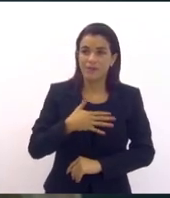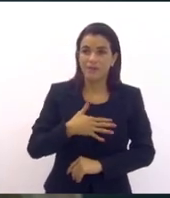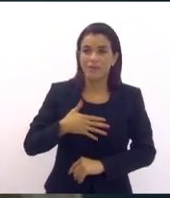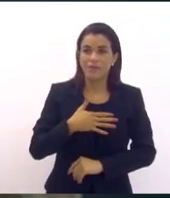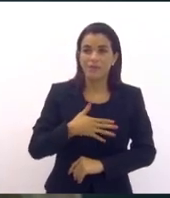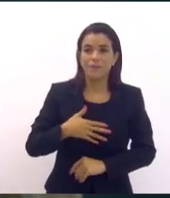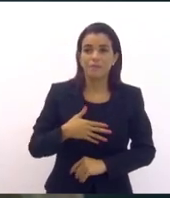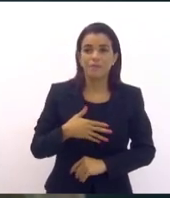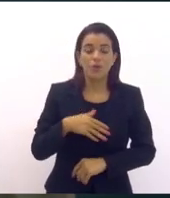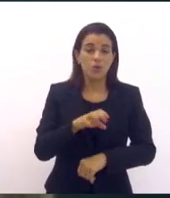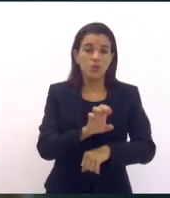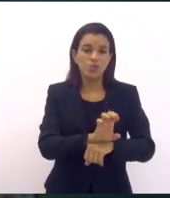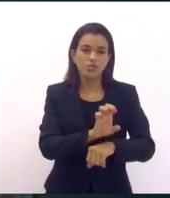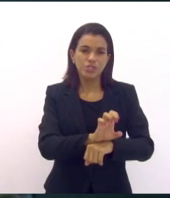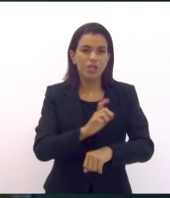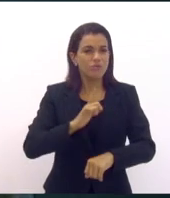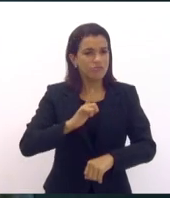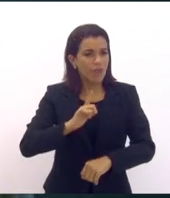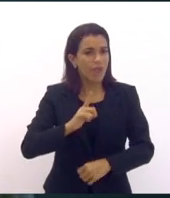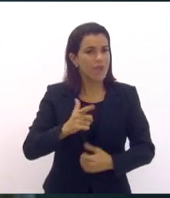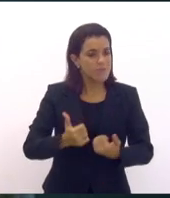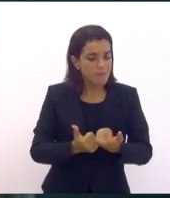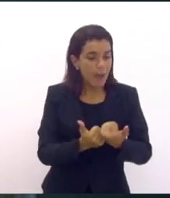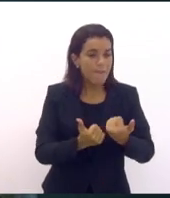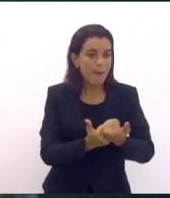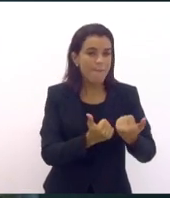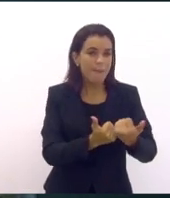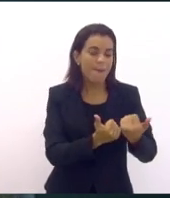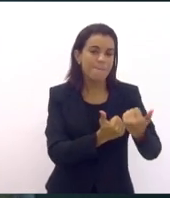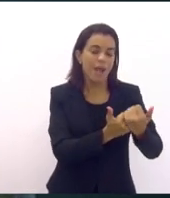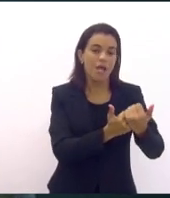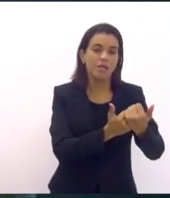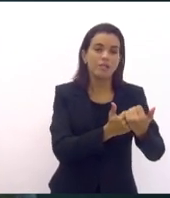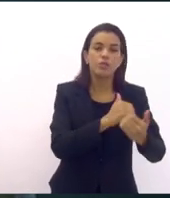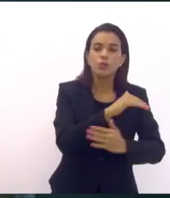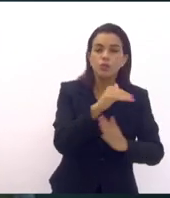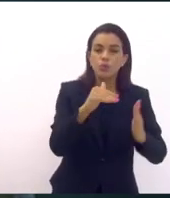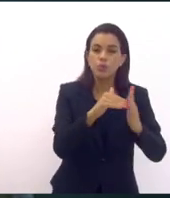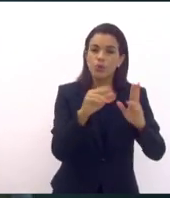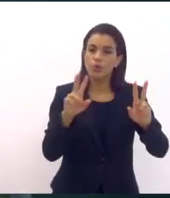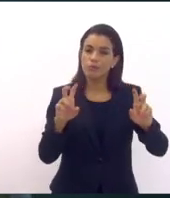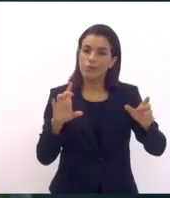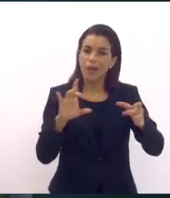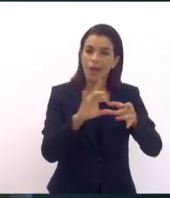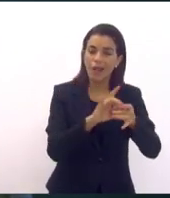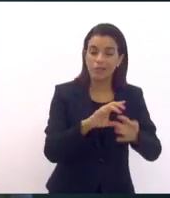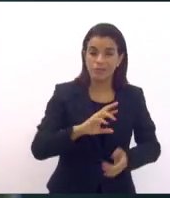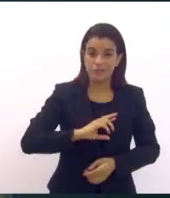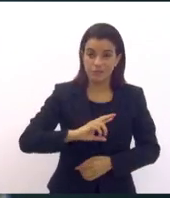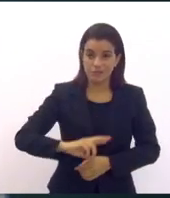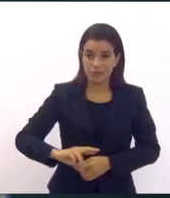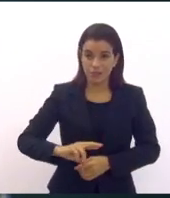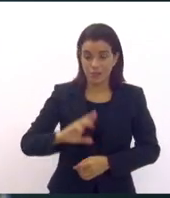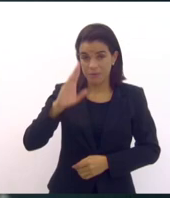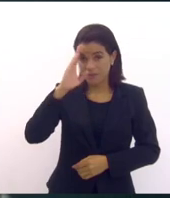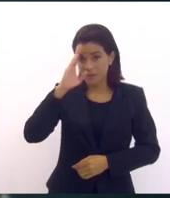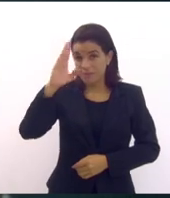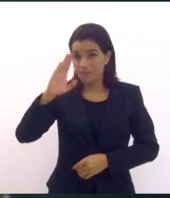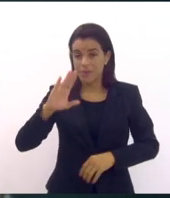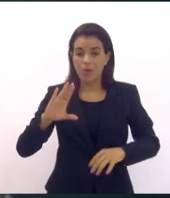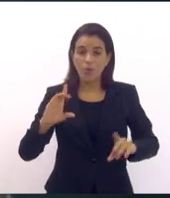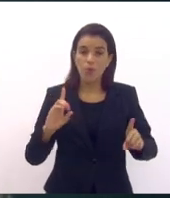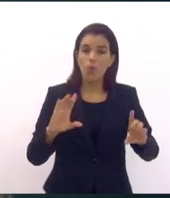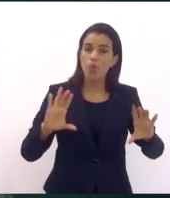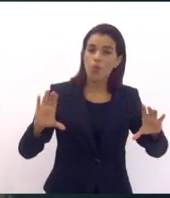falou o Estado tem apoiado muito as iniciativas relacionadas a nossa religião principalmente a a esse encontro a